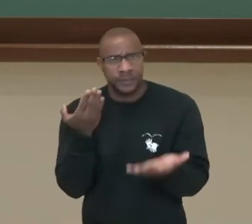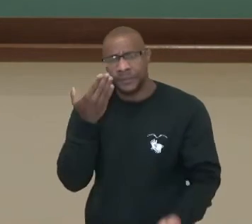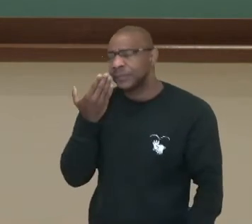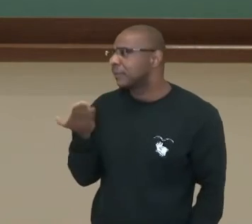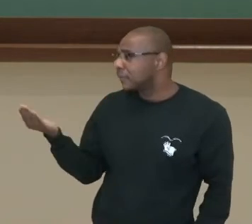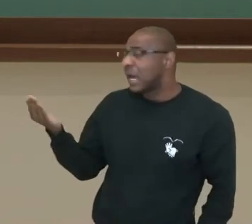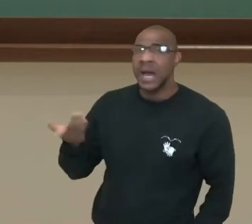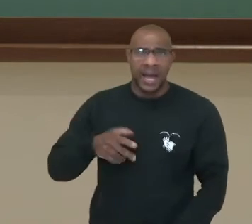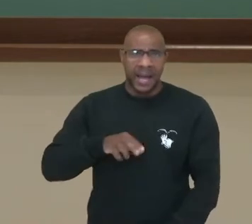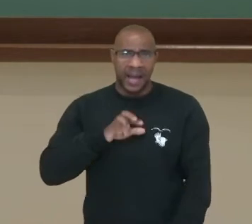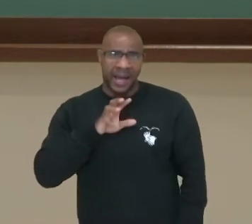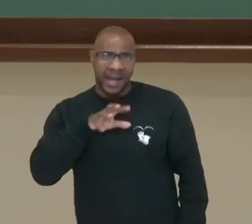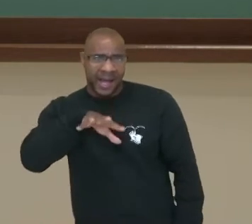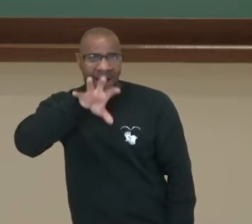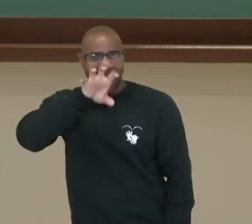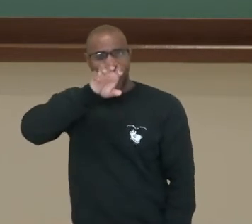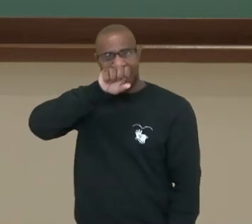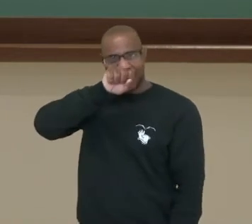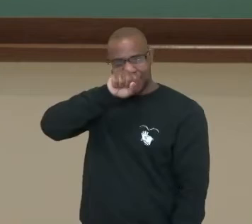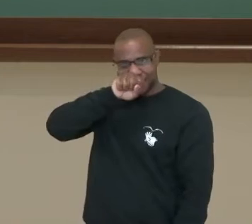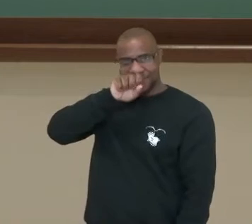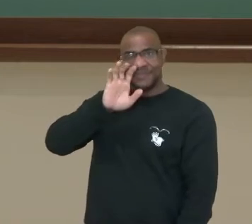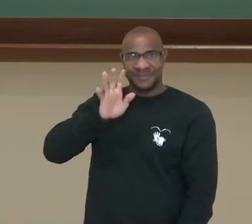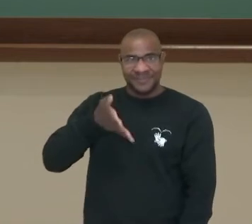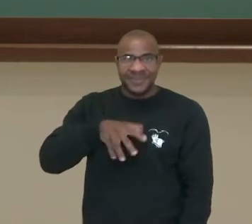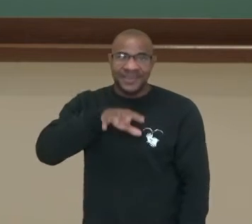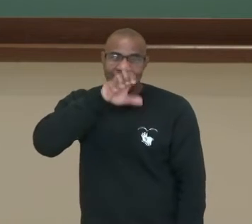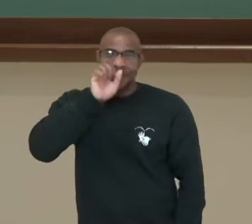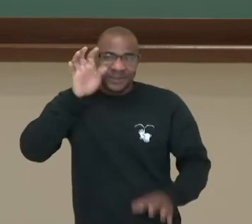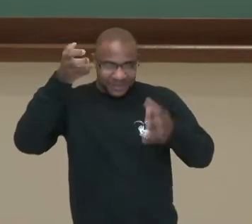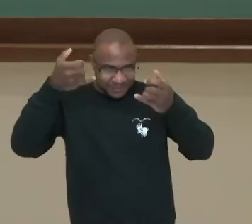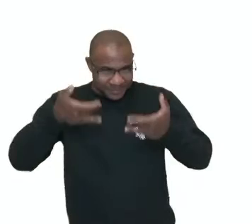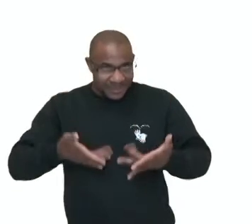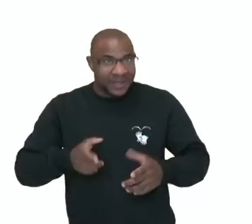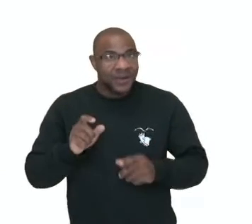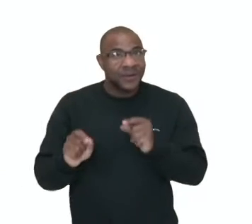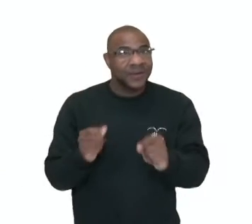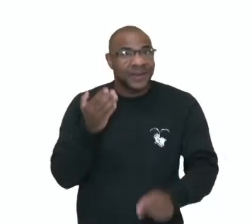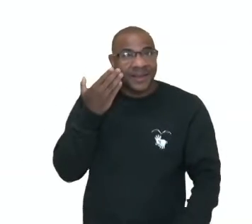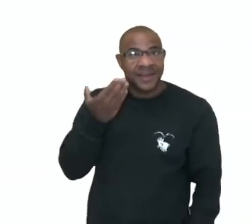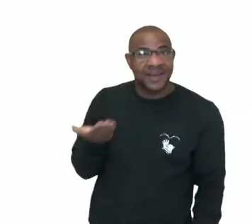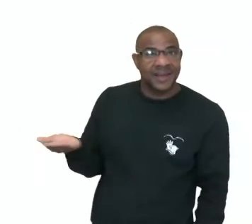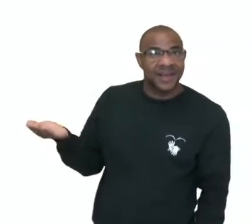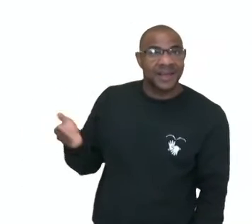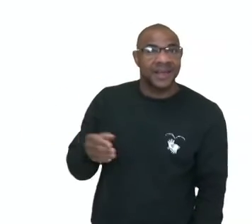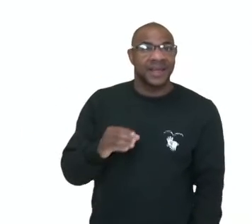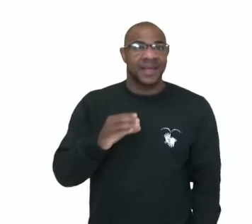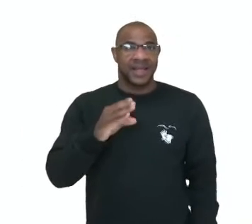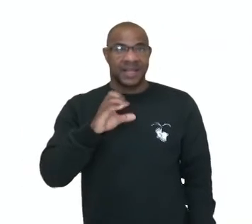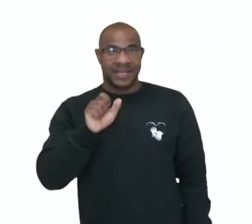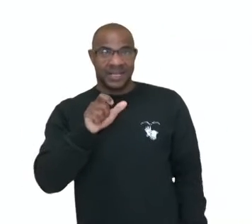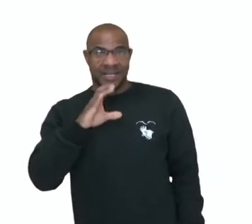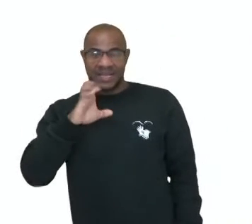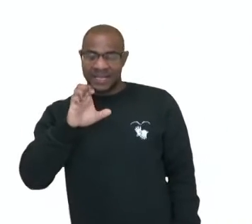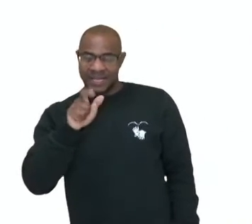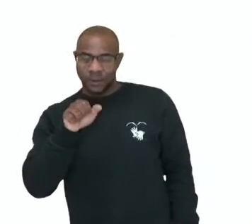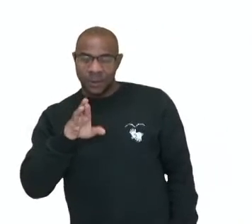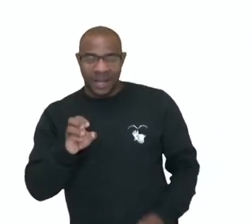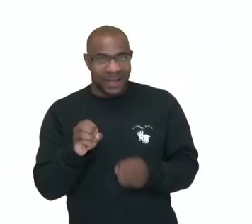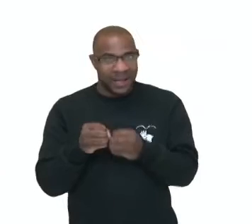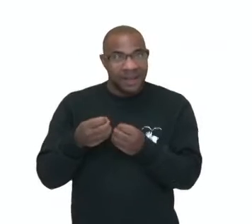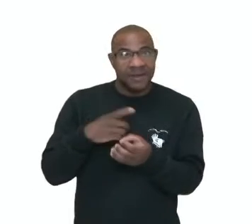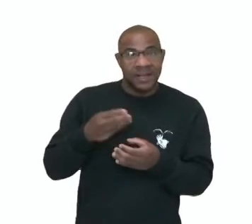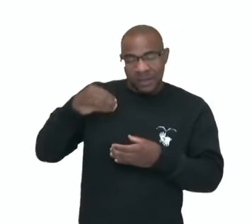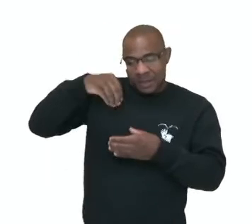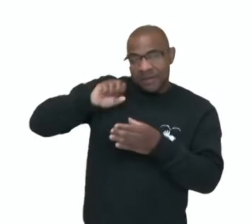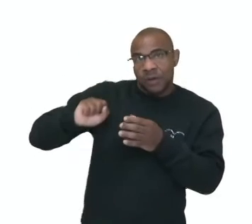a respiração propriamente dita a gente chama de respiração celular, né? Ela vai ocorrer dentro de uma organela lá na